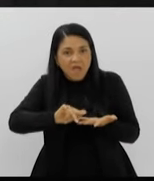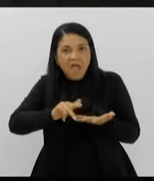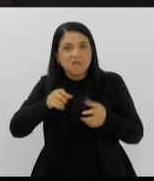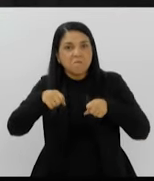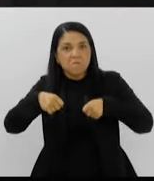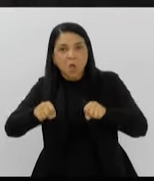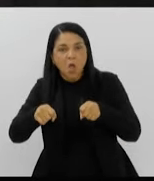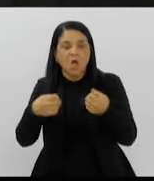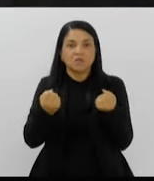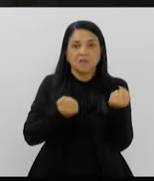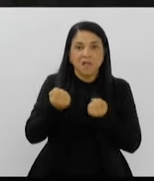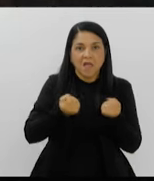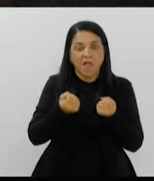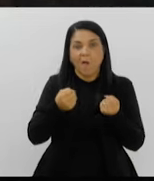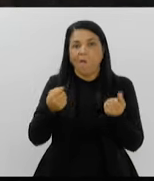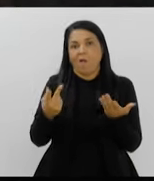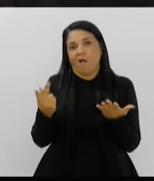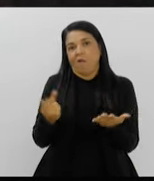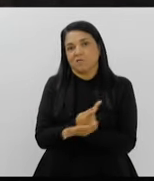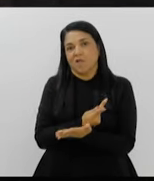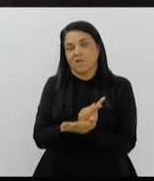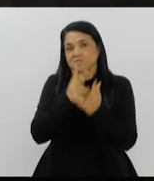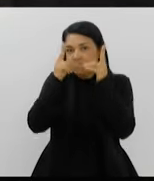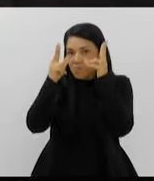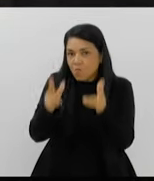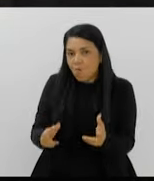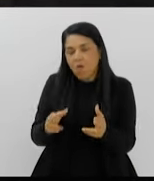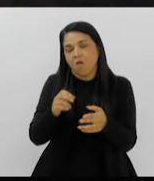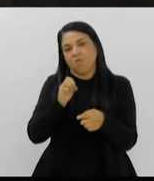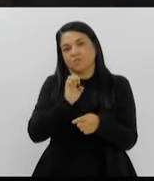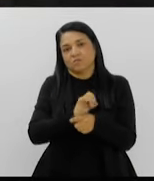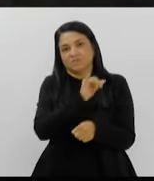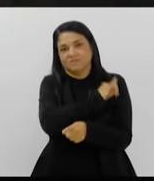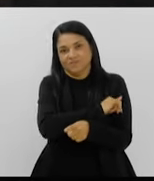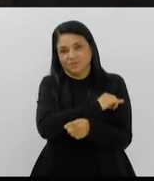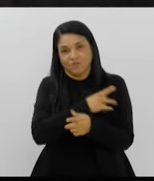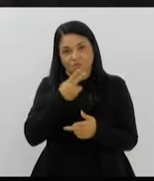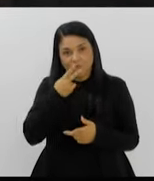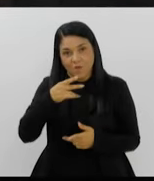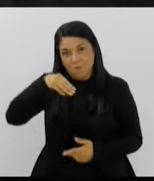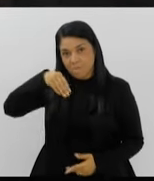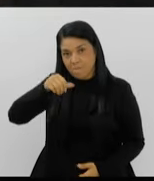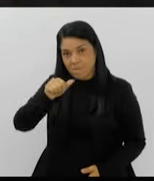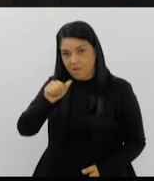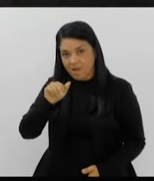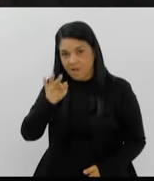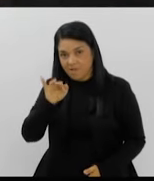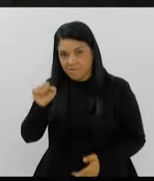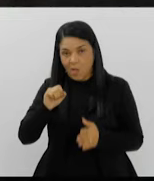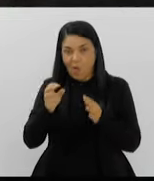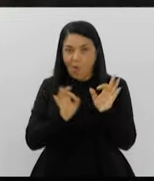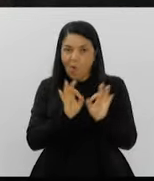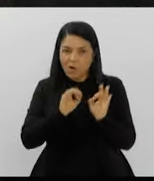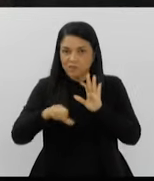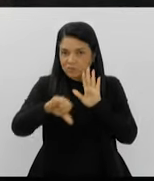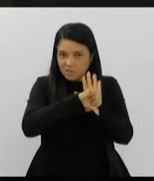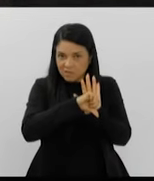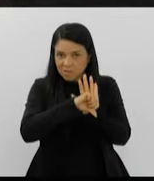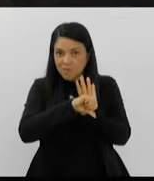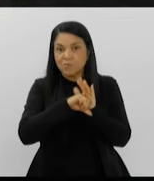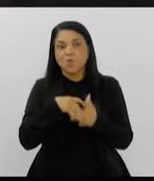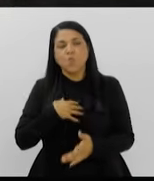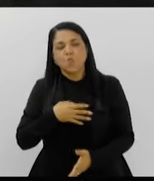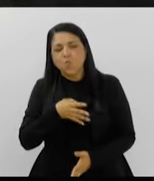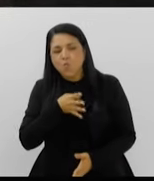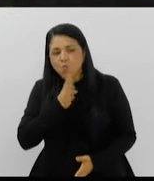veículos, acontece isso no Rio de Janeiro. Quando eu digo que é uma máfia, que é uma organização criminosa, é porque eu sou conhecedor